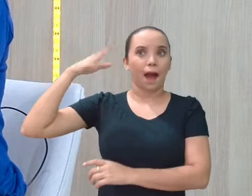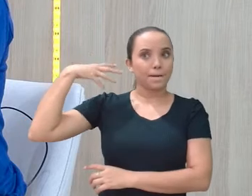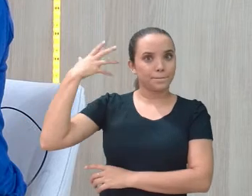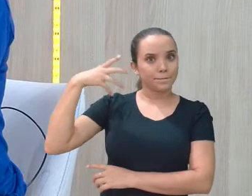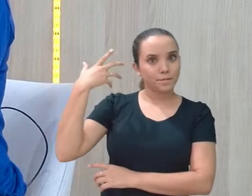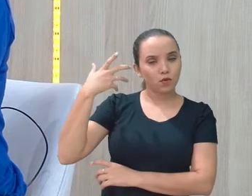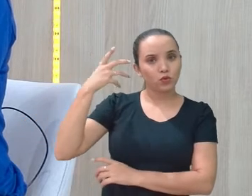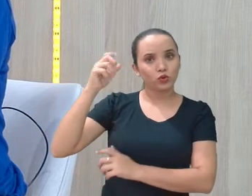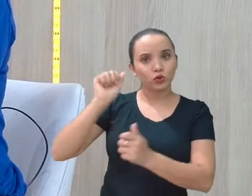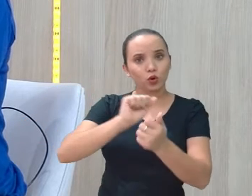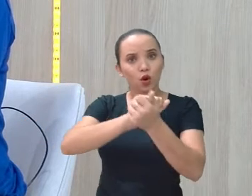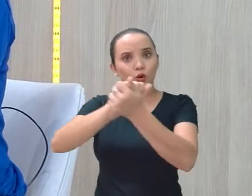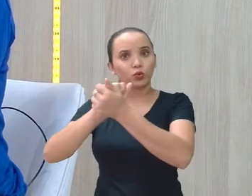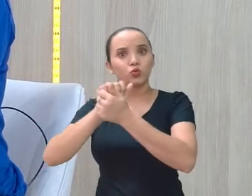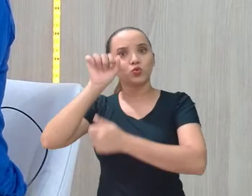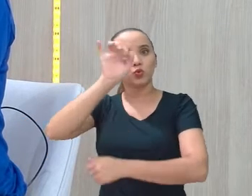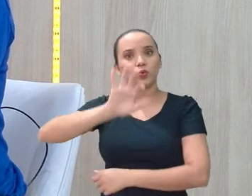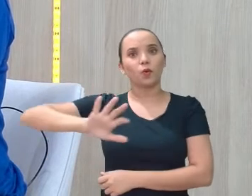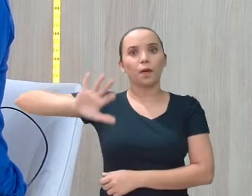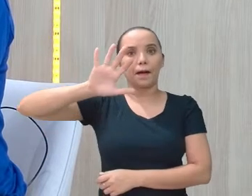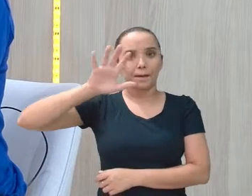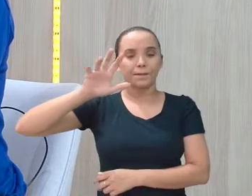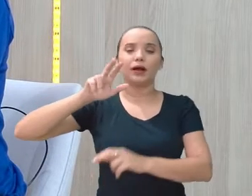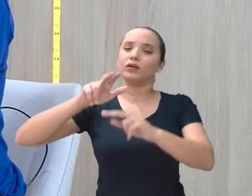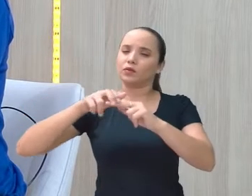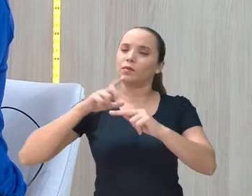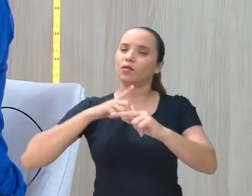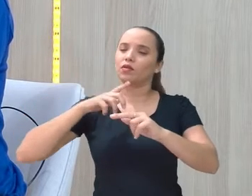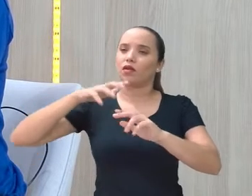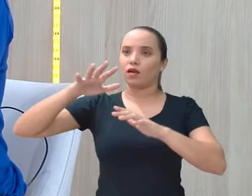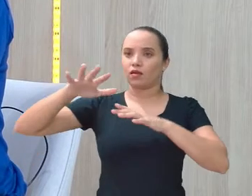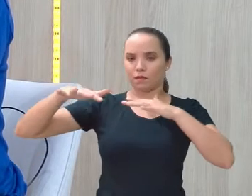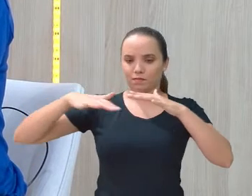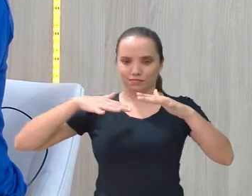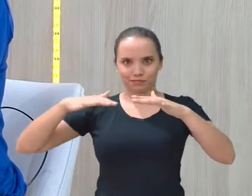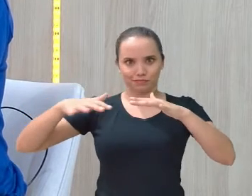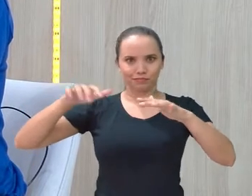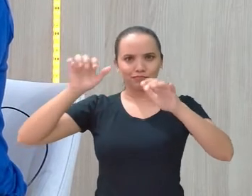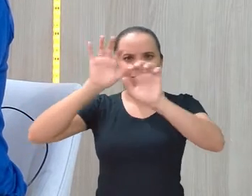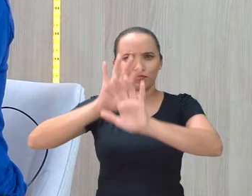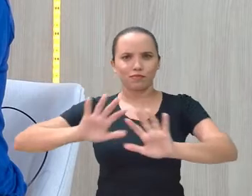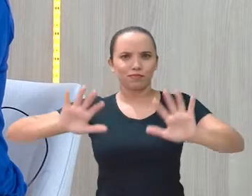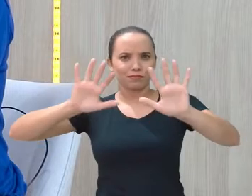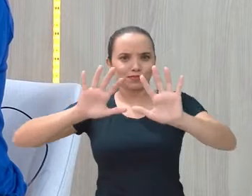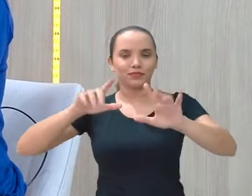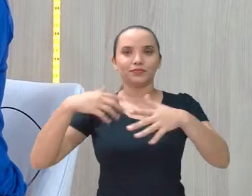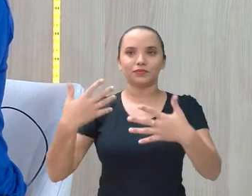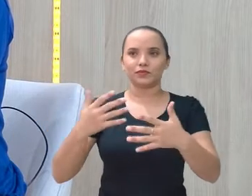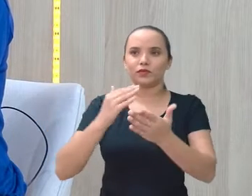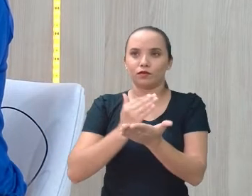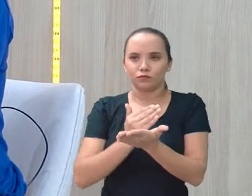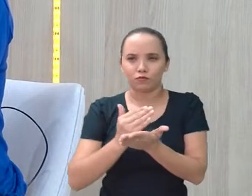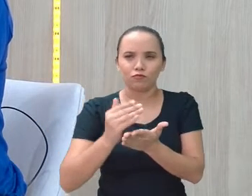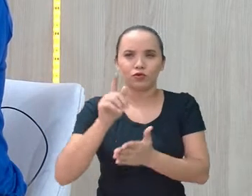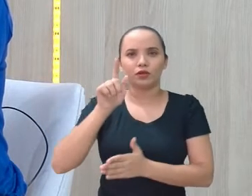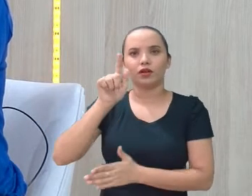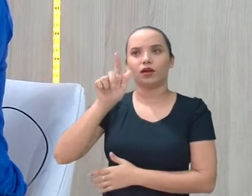com as imagens, com a animação. Então, a partir da gravura, tá, que foi